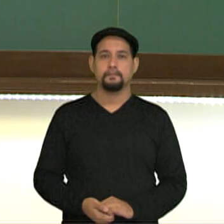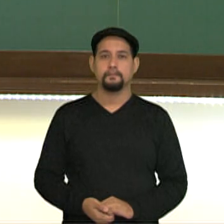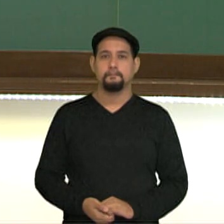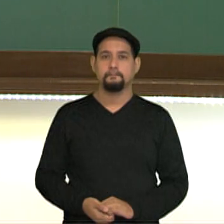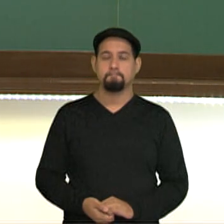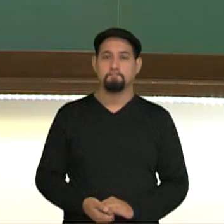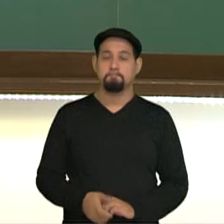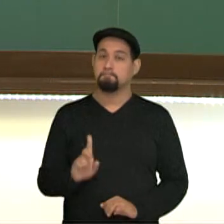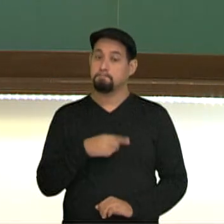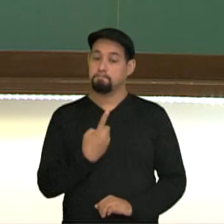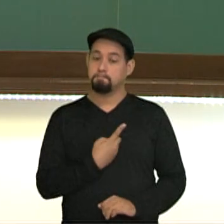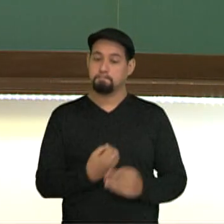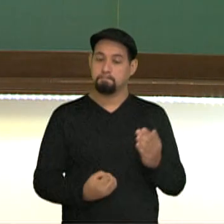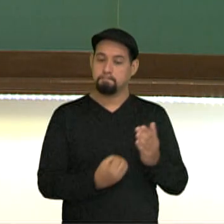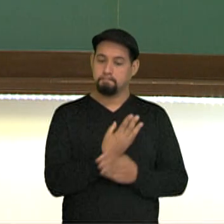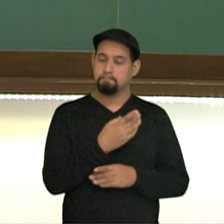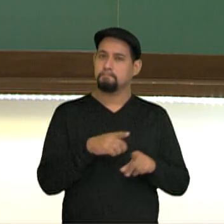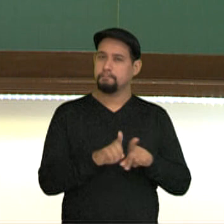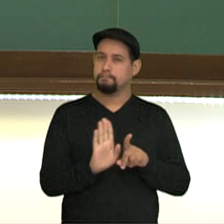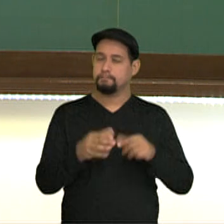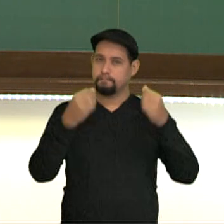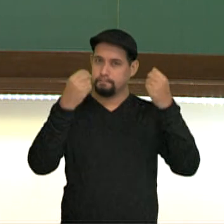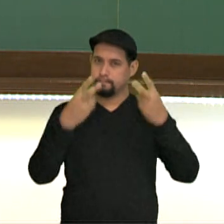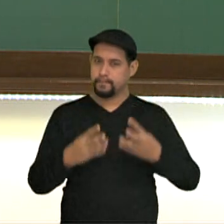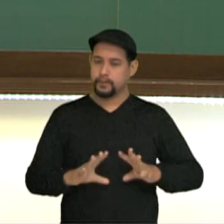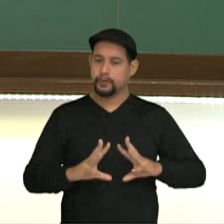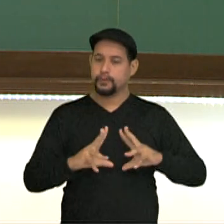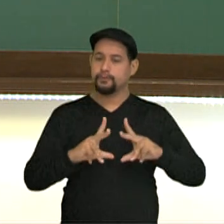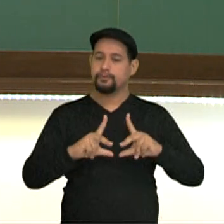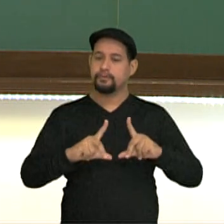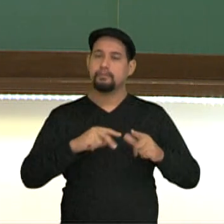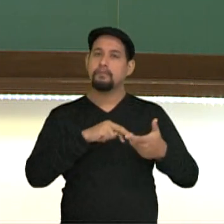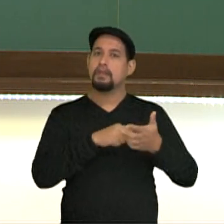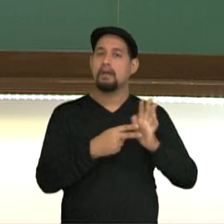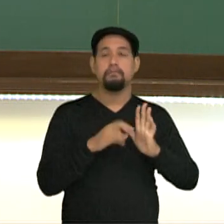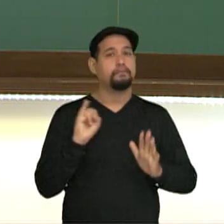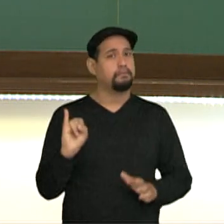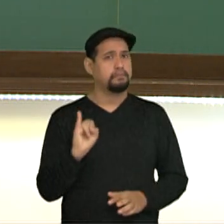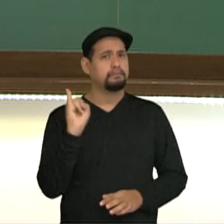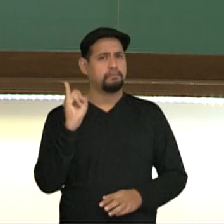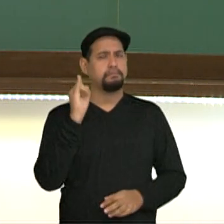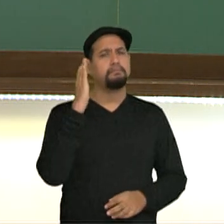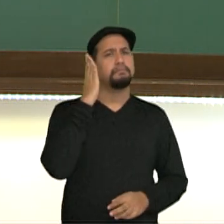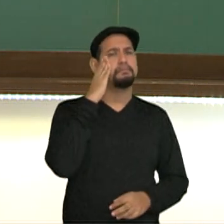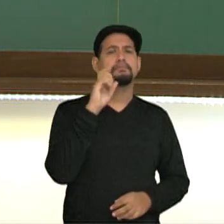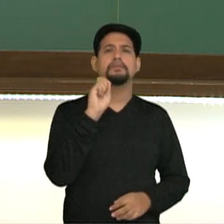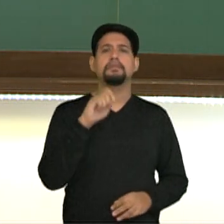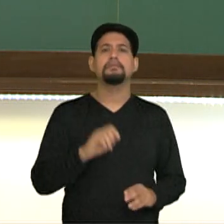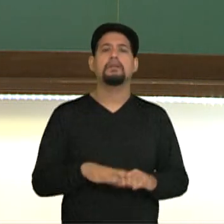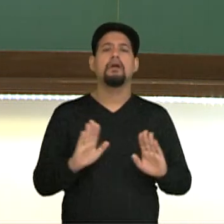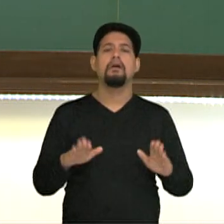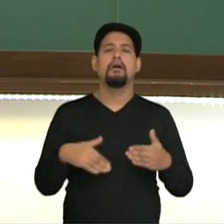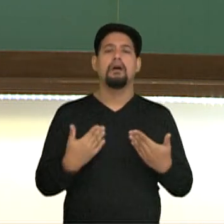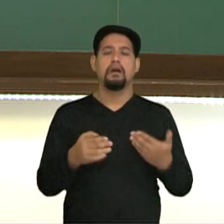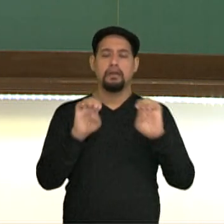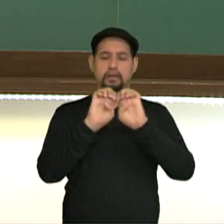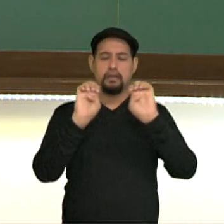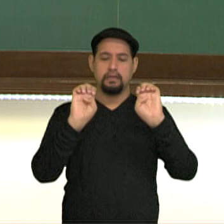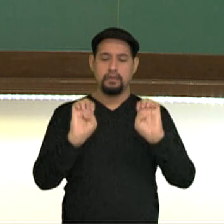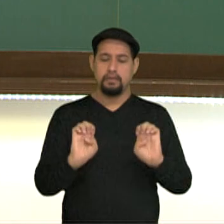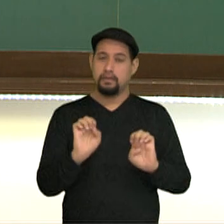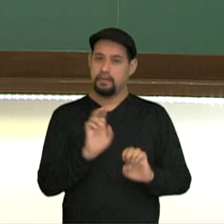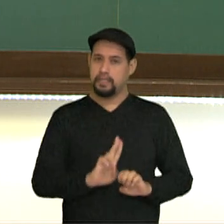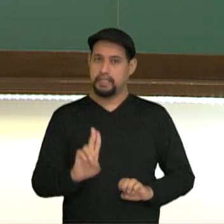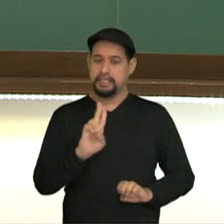Na nossa construção, como eu disse para vocês, toda simbologia ela é importante para sabermos qual é a estrutura que vamos utilizar.